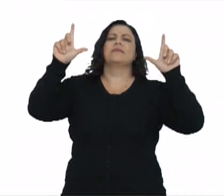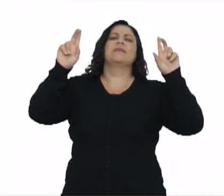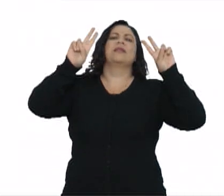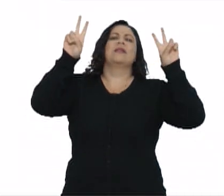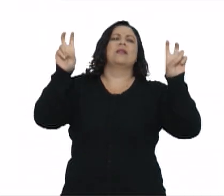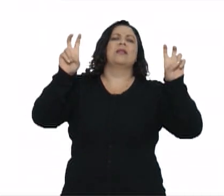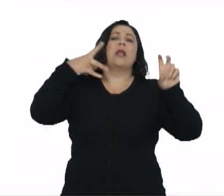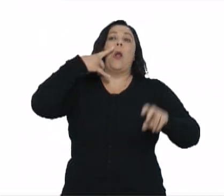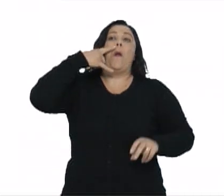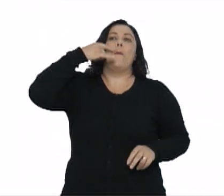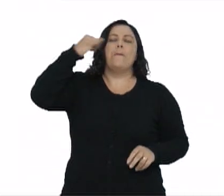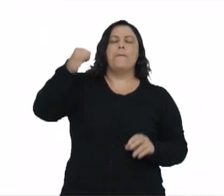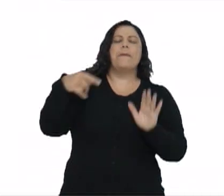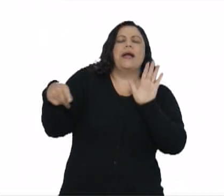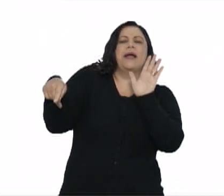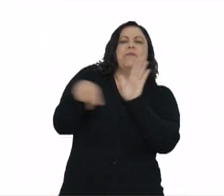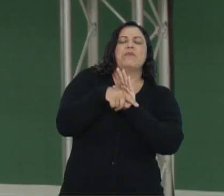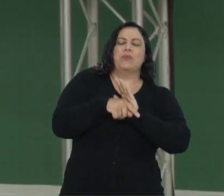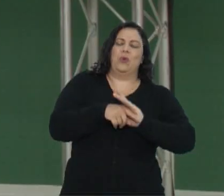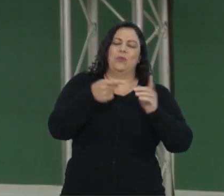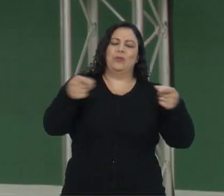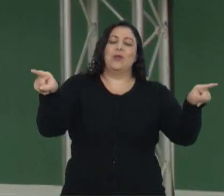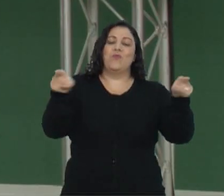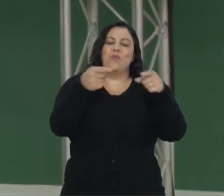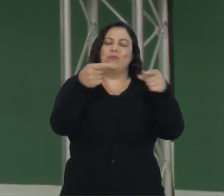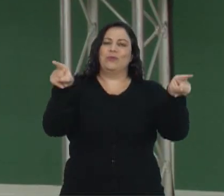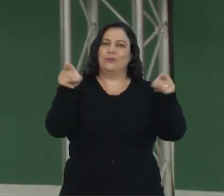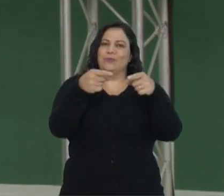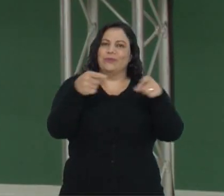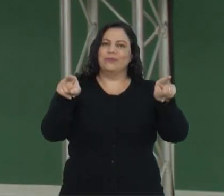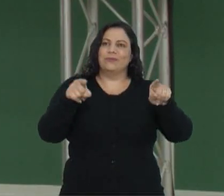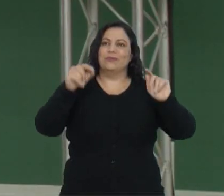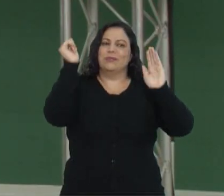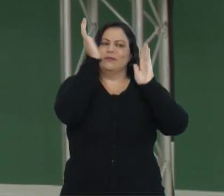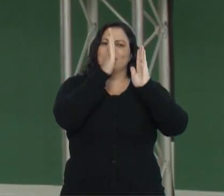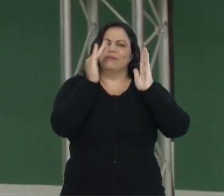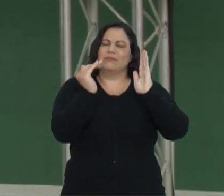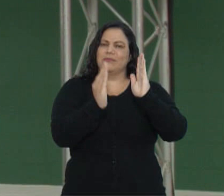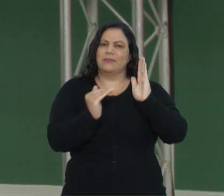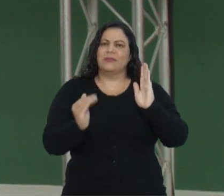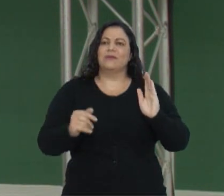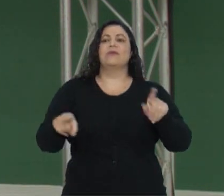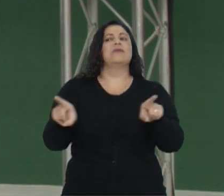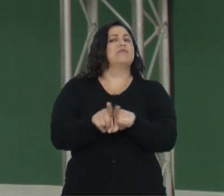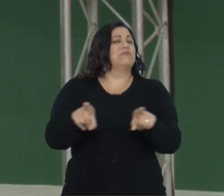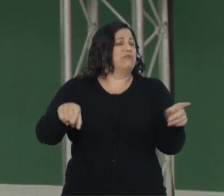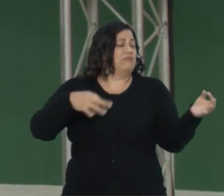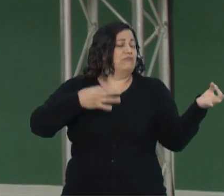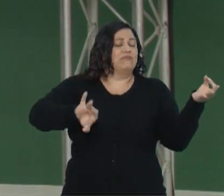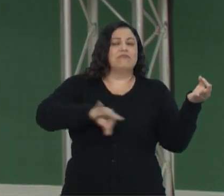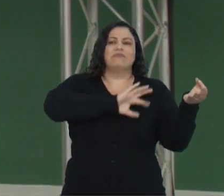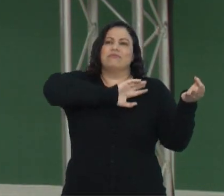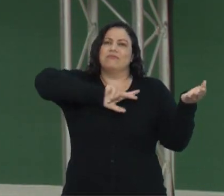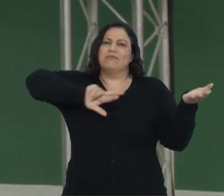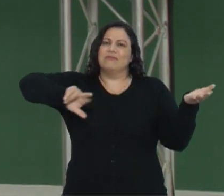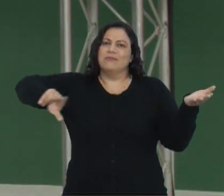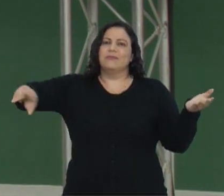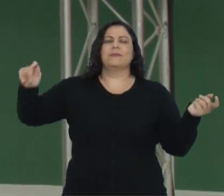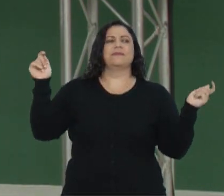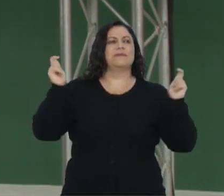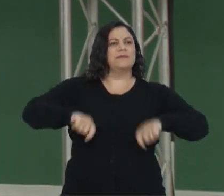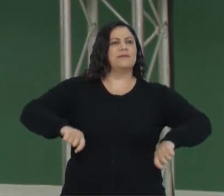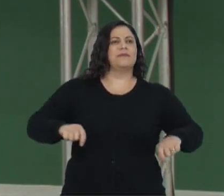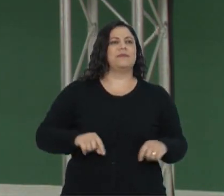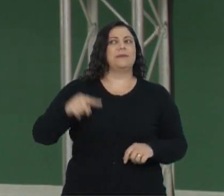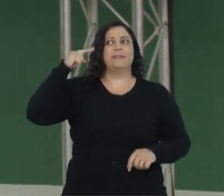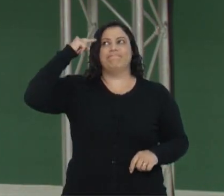pai da música barroca, na verdade, para muitos, o pai da música, né? Da música instrumental, né? Porque ele que o cara começou a